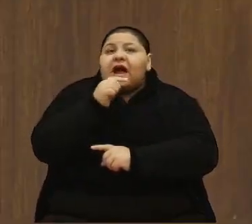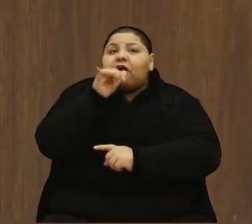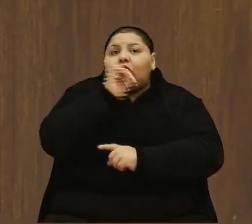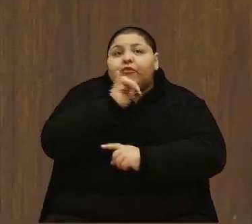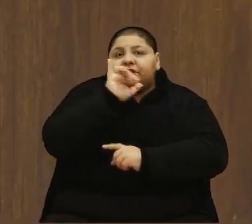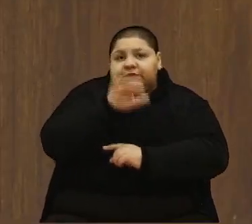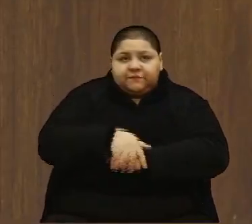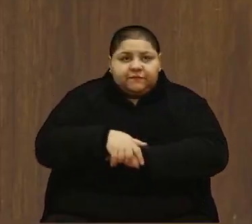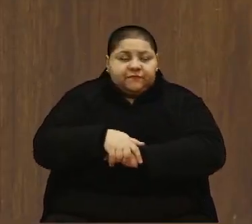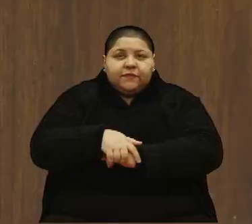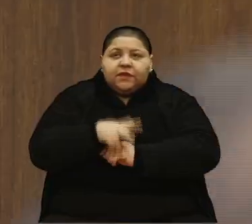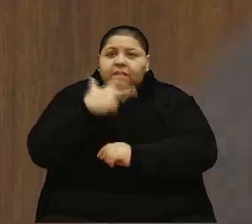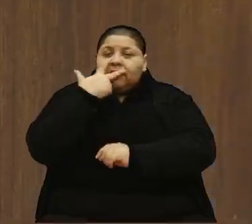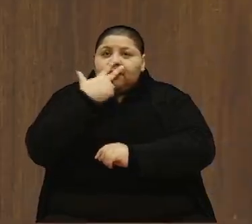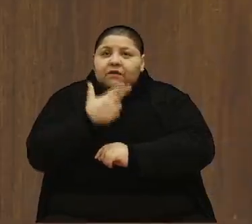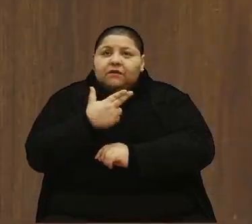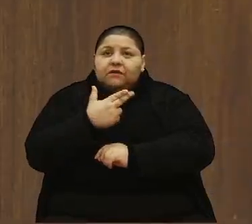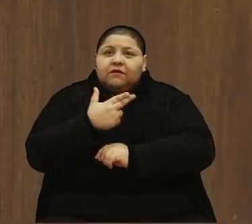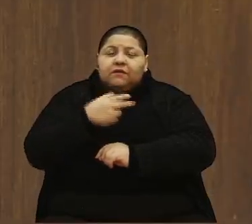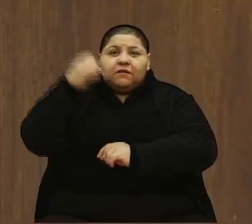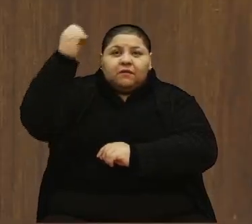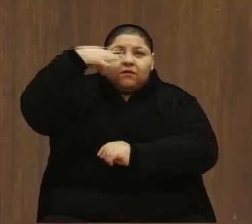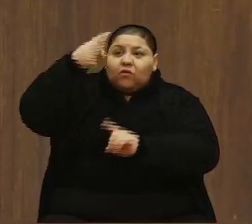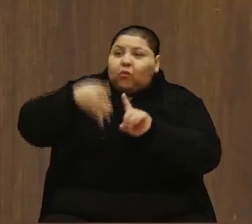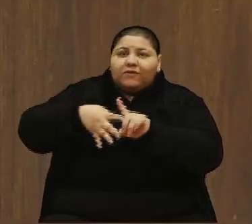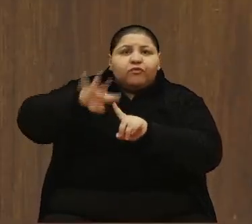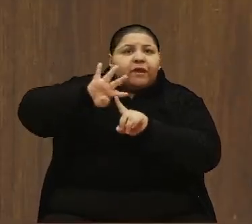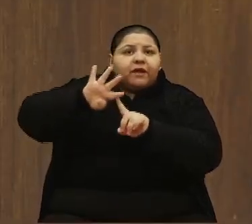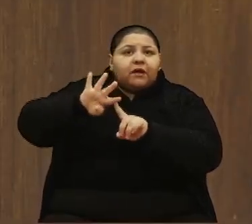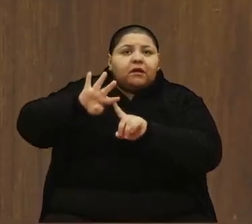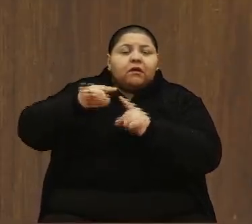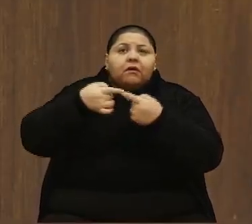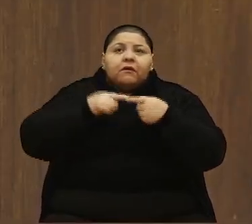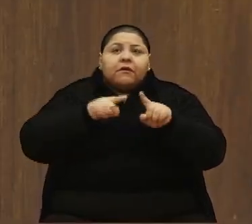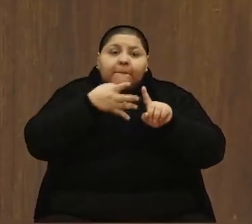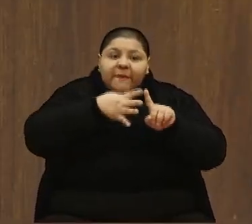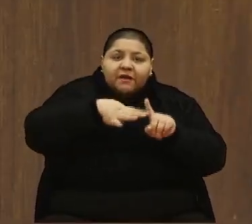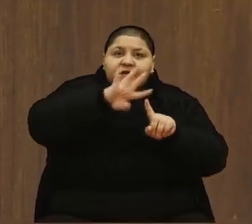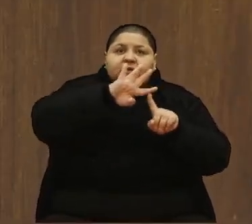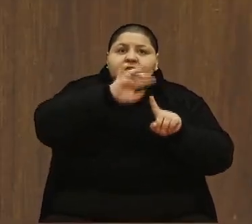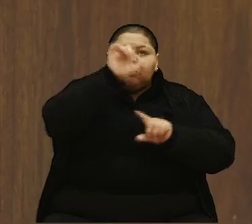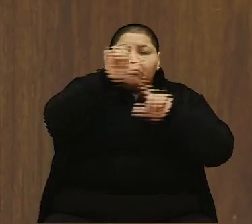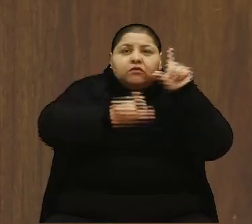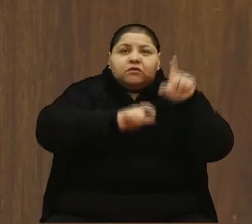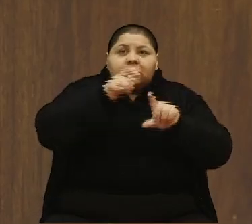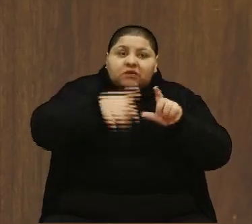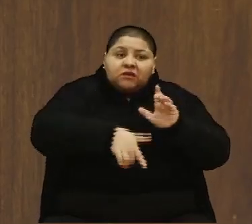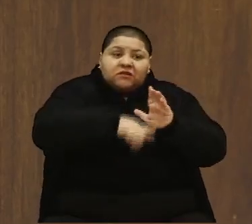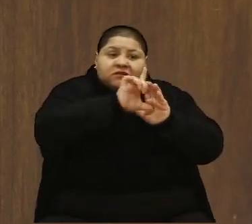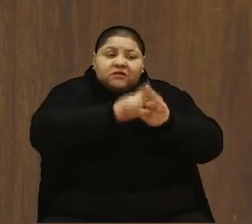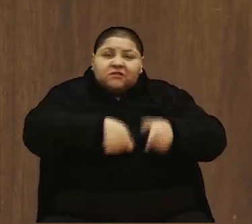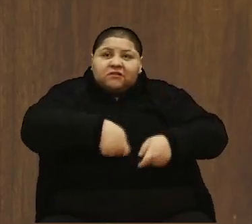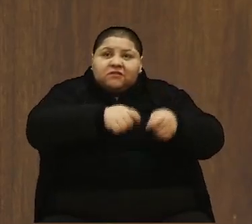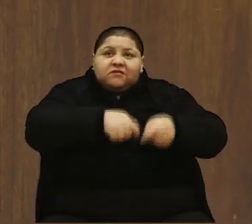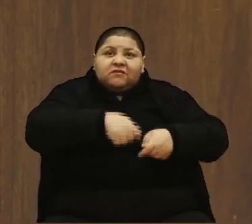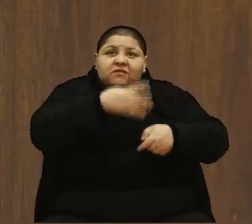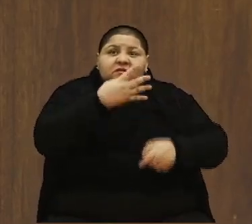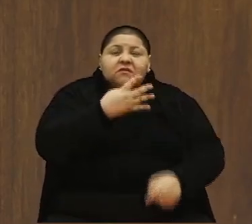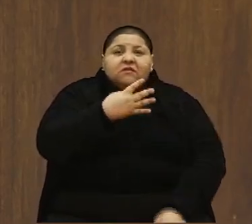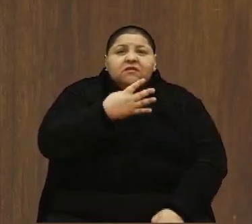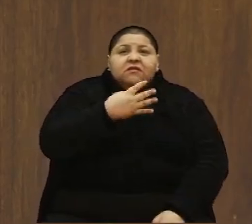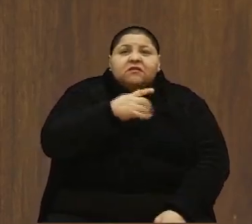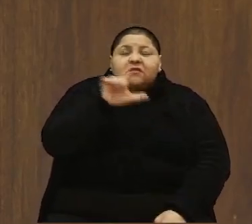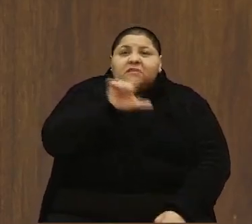exemplo, é a mesma coisa que a conta da água quadruplicar. Mas quando ela quadruplica, a pessoa que anteriormente gastava 4.000 litros de